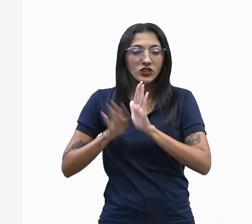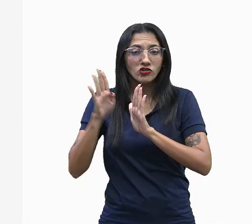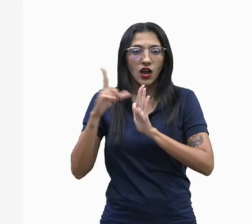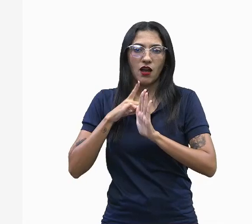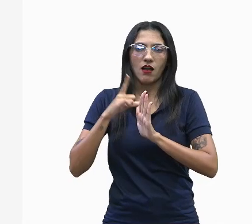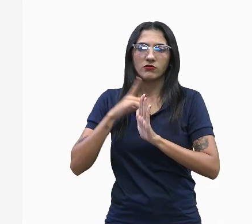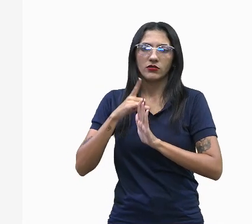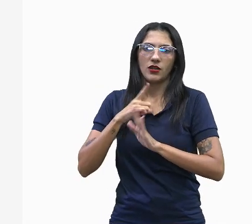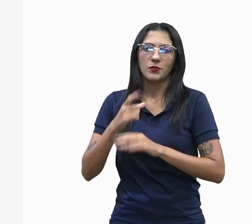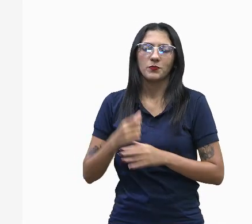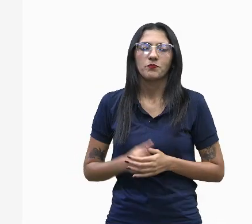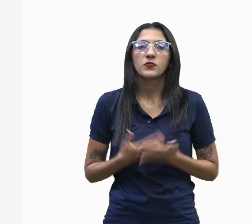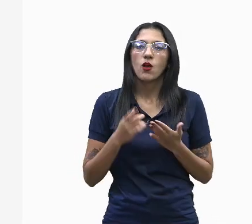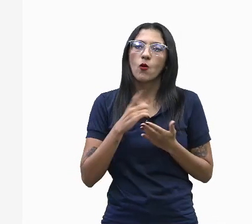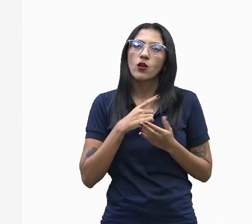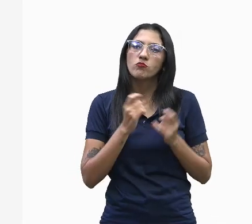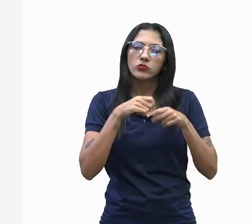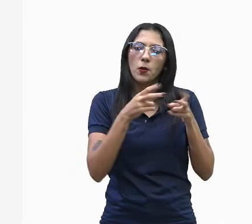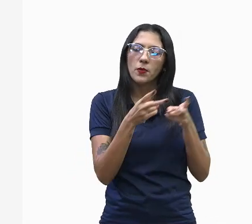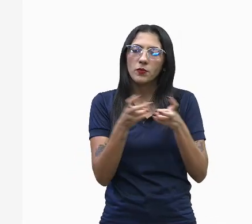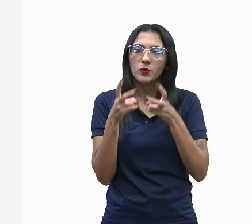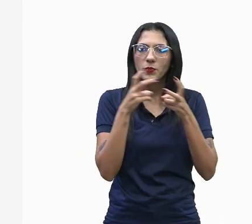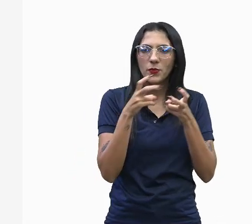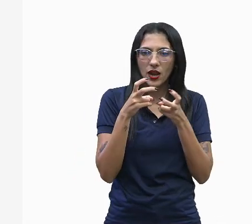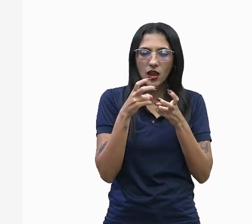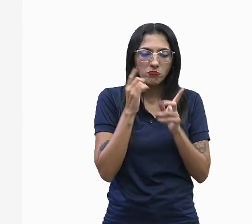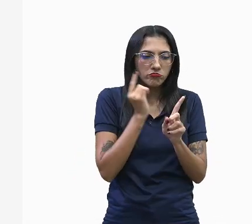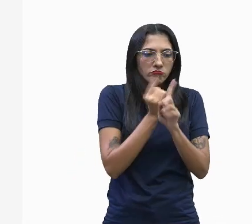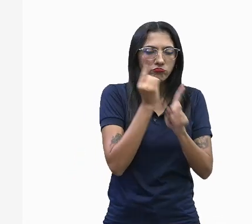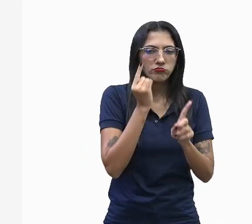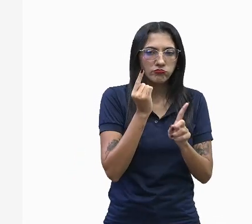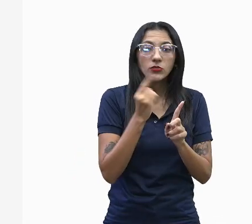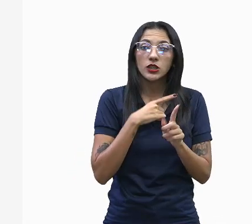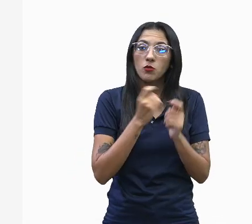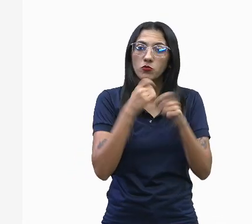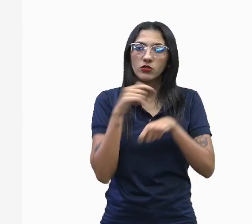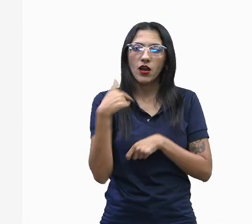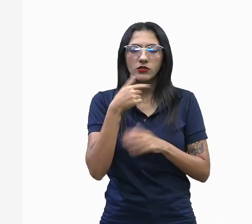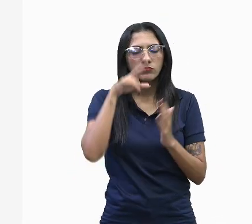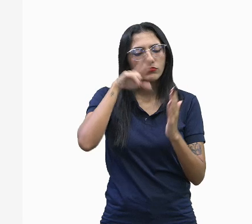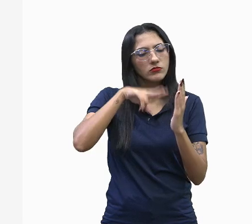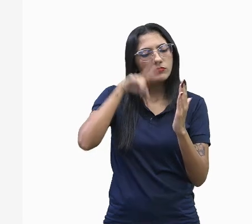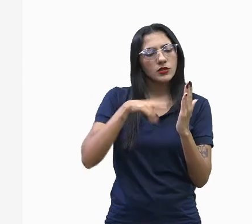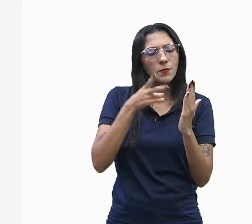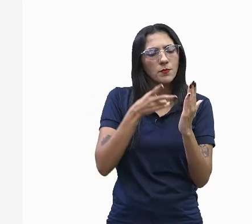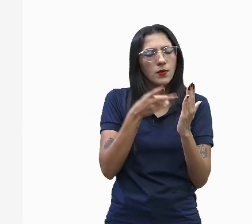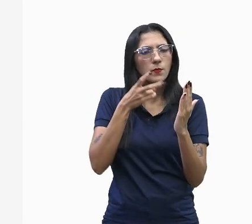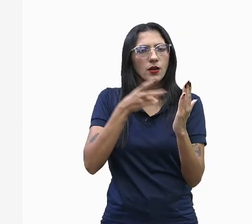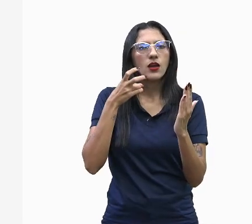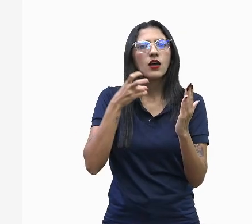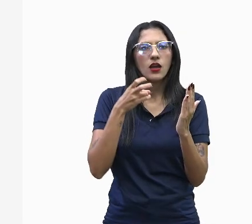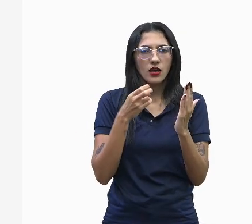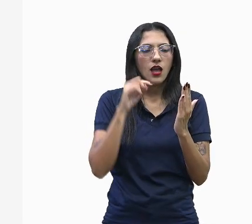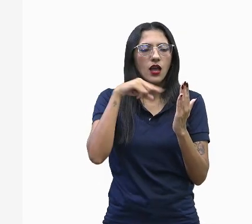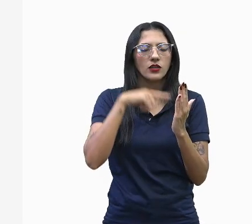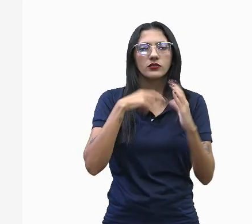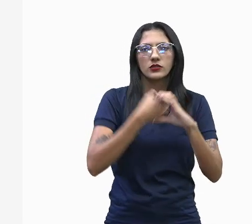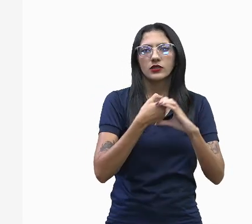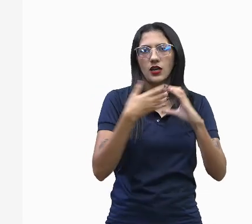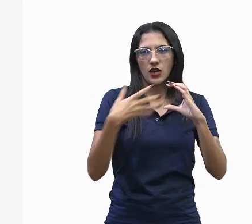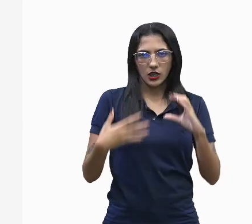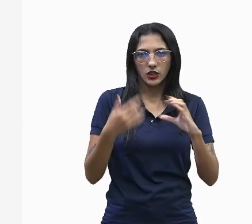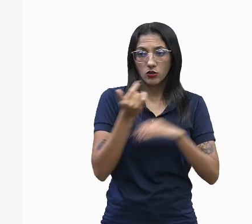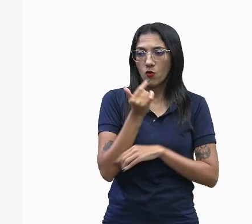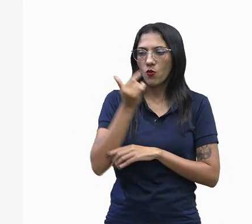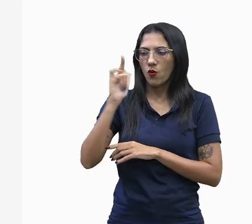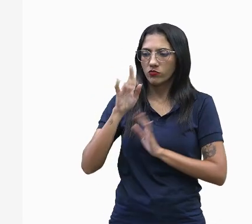pode se manifestar de modo explícito, permitindo que o leitor identifique a presença de